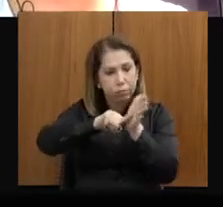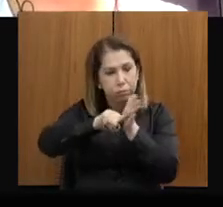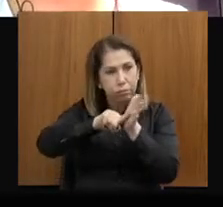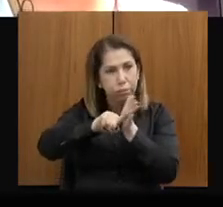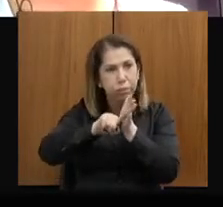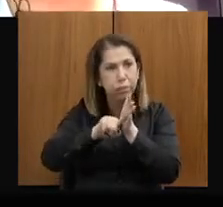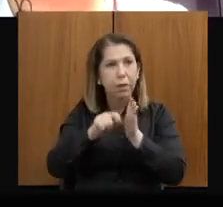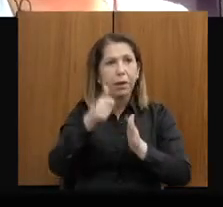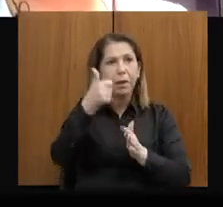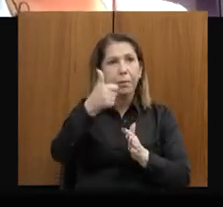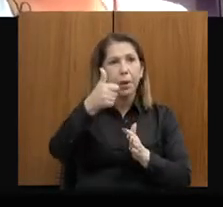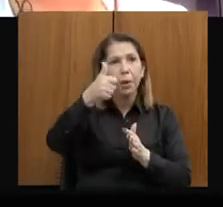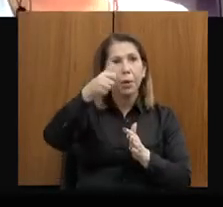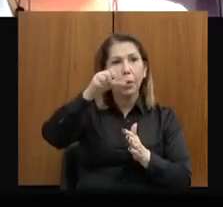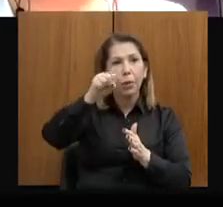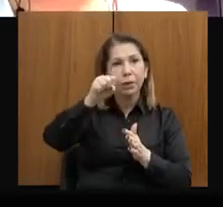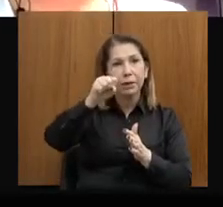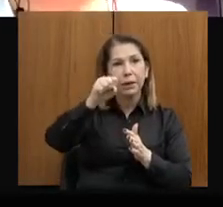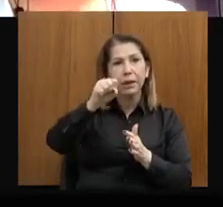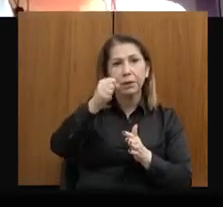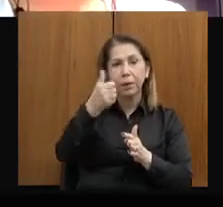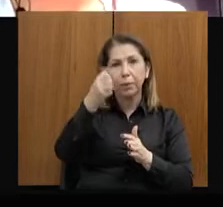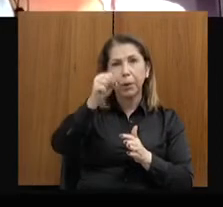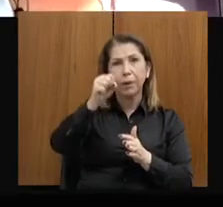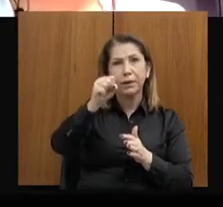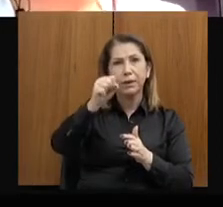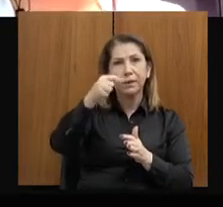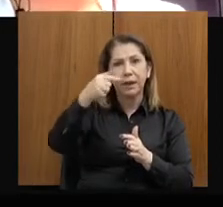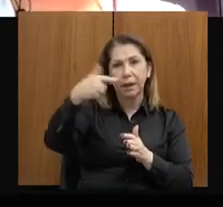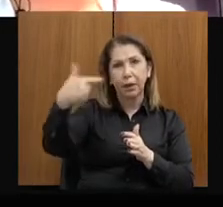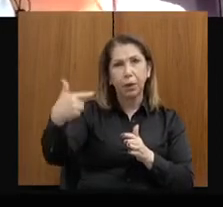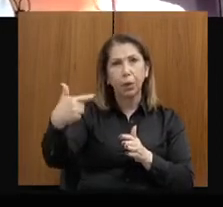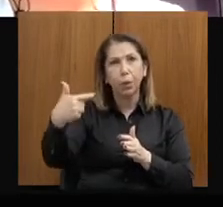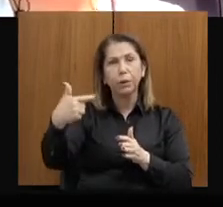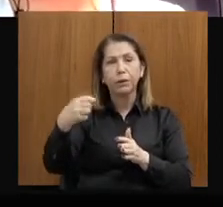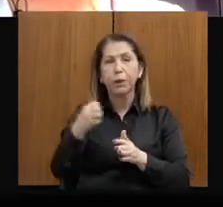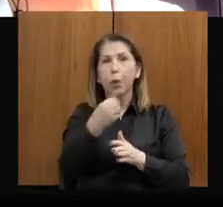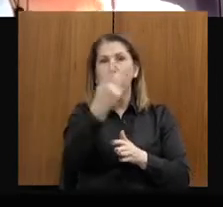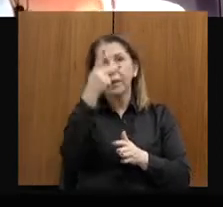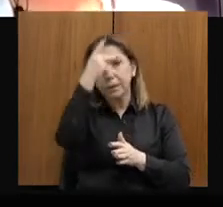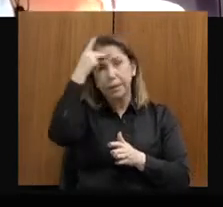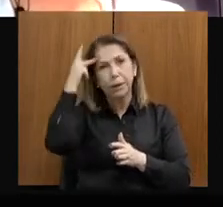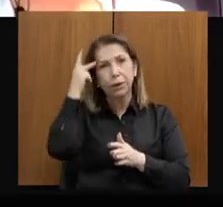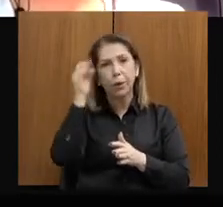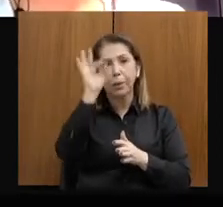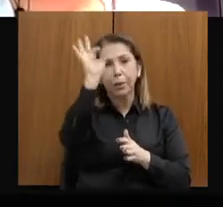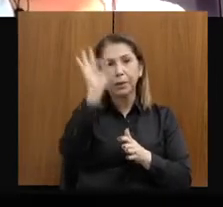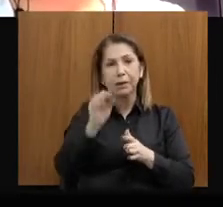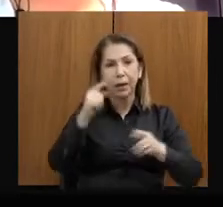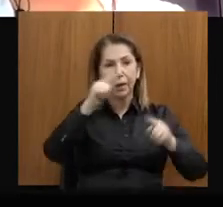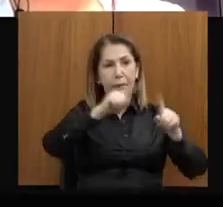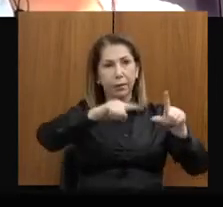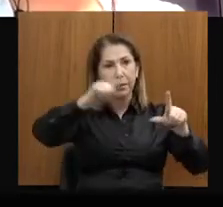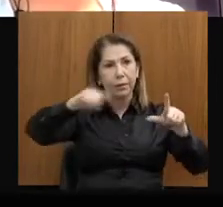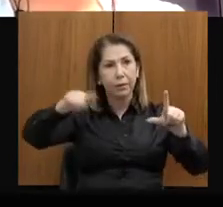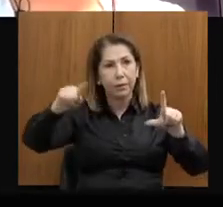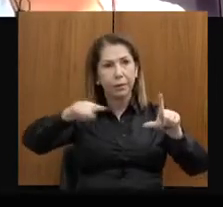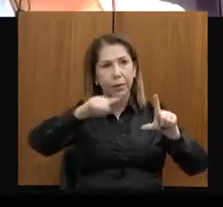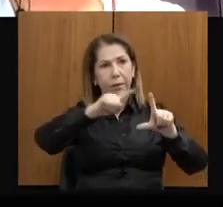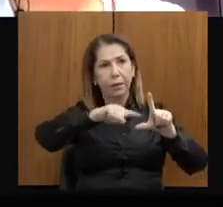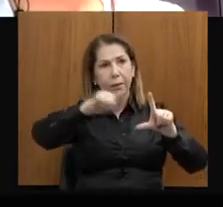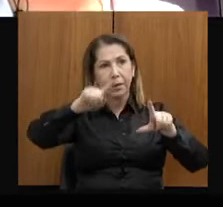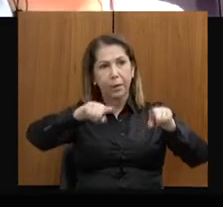de 1872 te dá uma ideia de do percentual ainda dessa população negra ainda